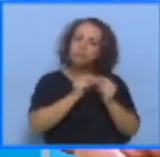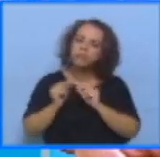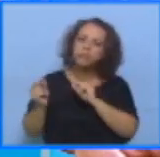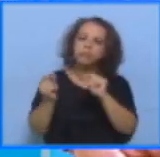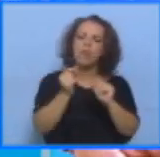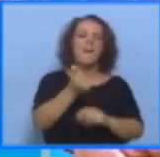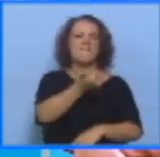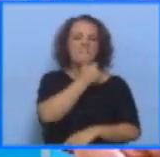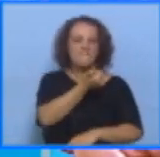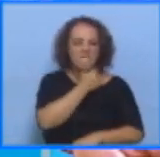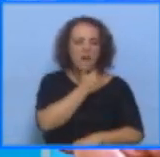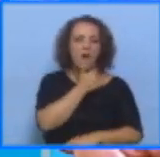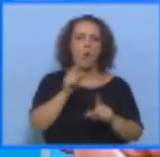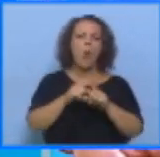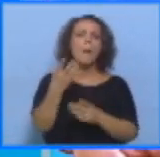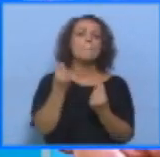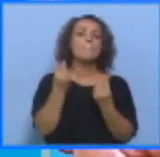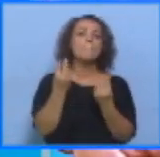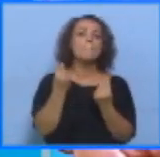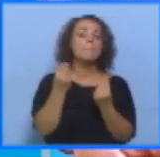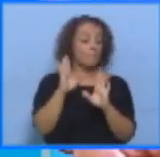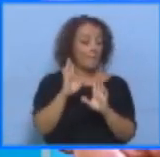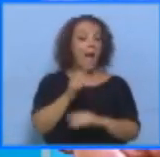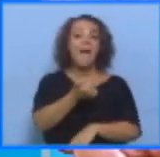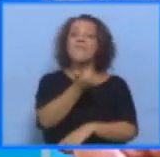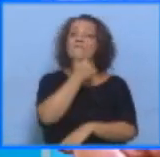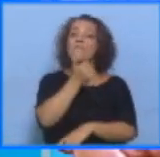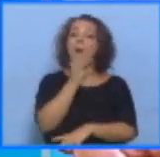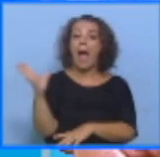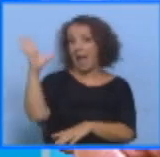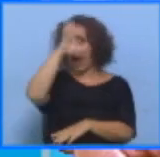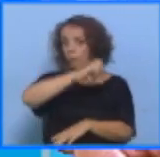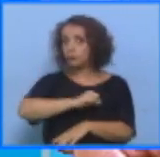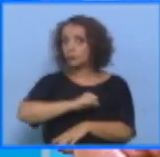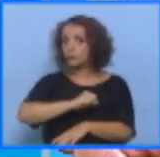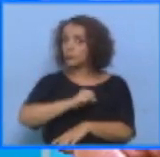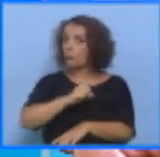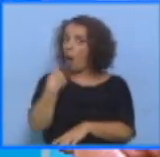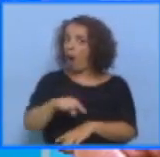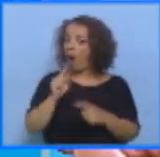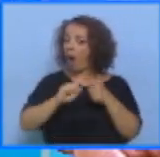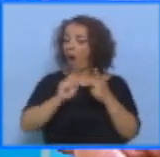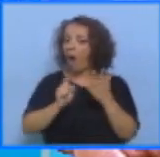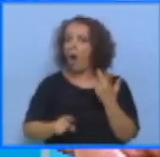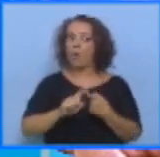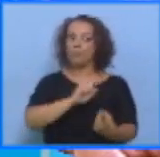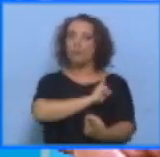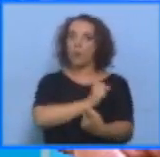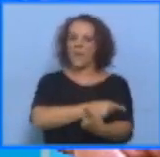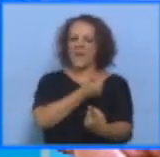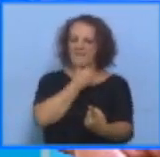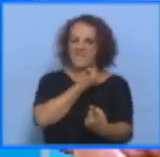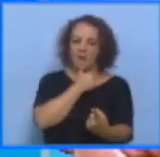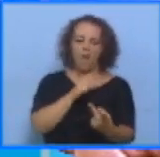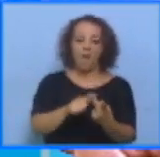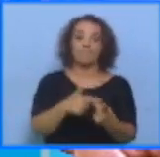Abusos sexuais, de poder. Há muito tipo de abusos na Igreja e que são uma mancha, são uma sombra na realidade da